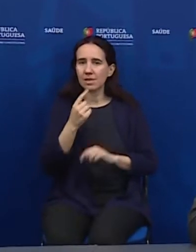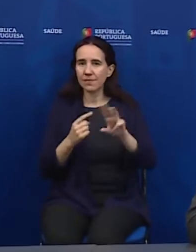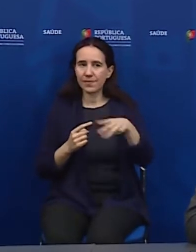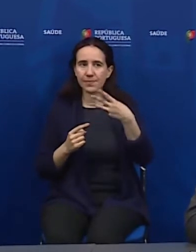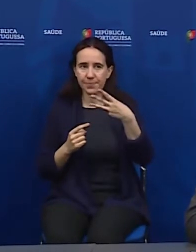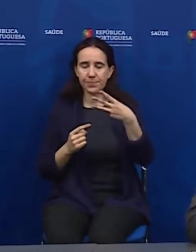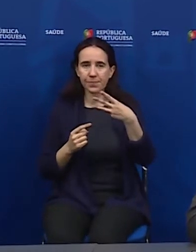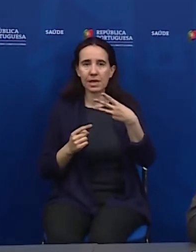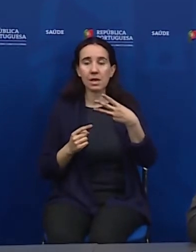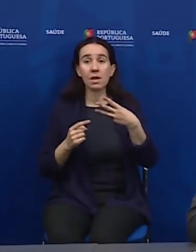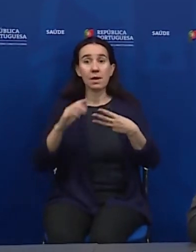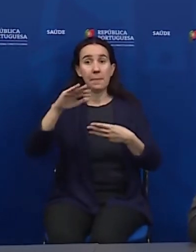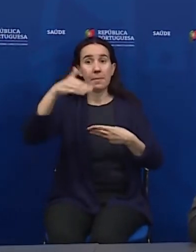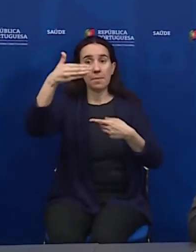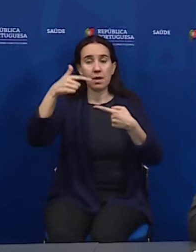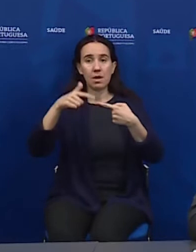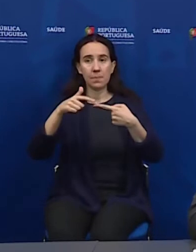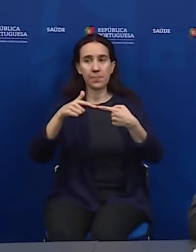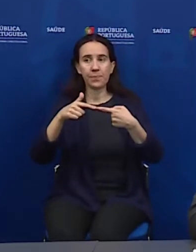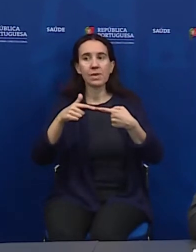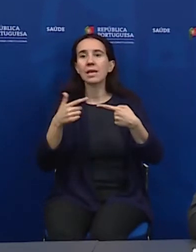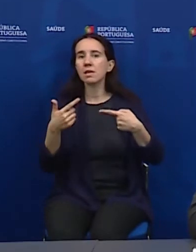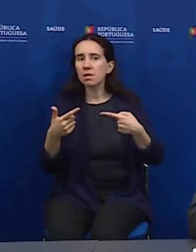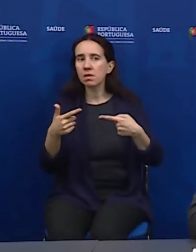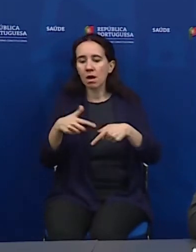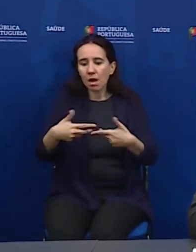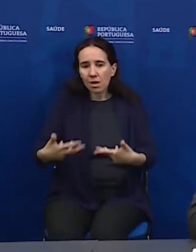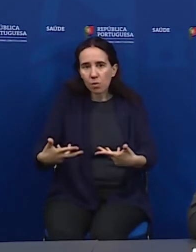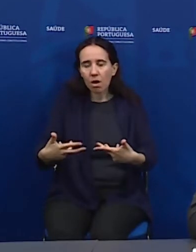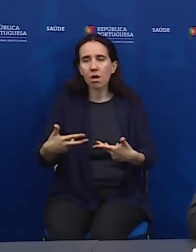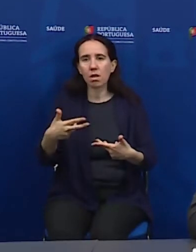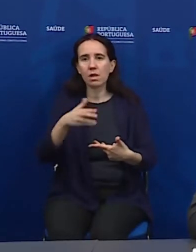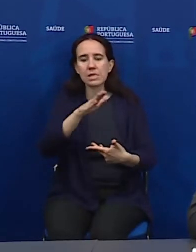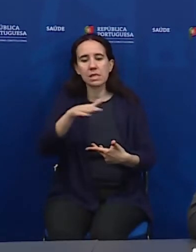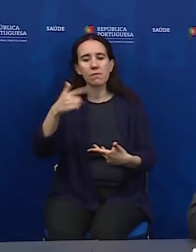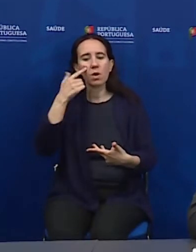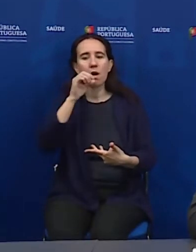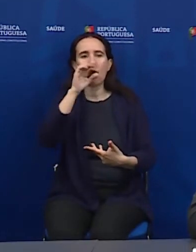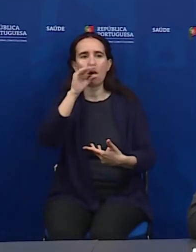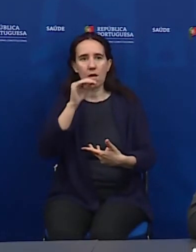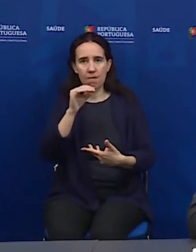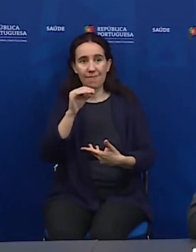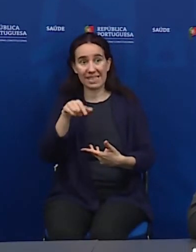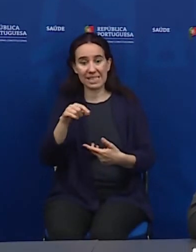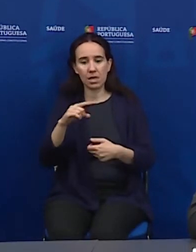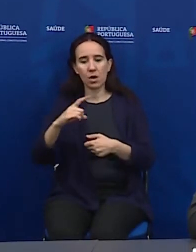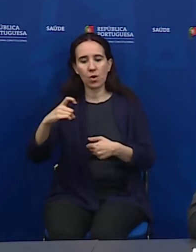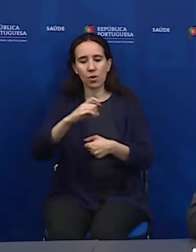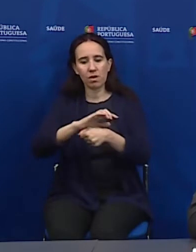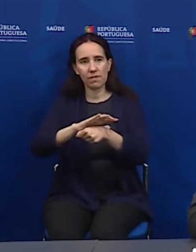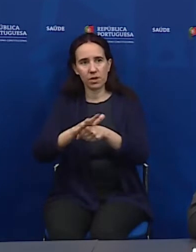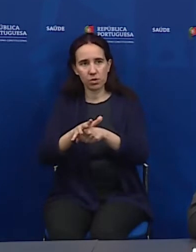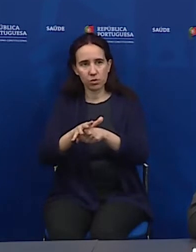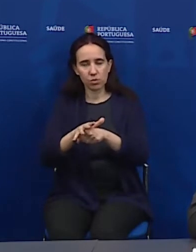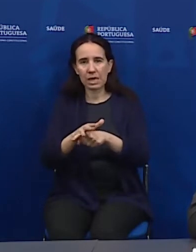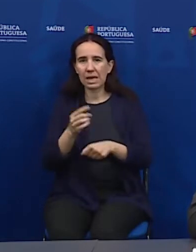coisas. A primeira é que o atual conhecimento científico deste coronavírus